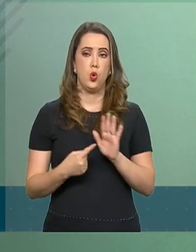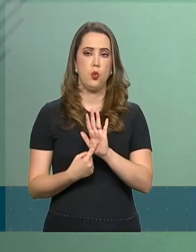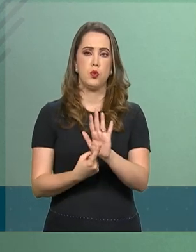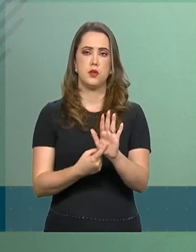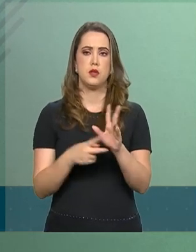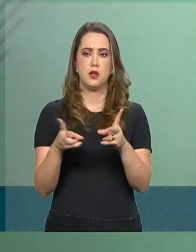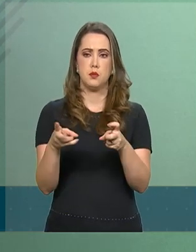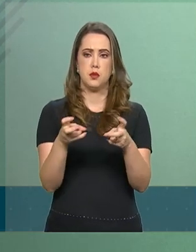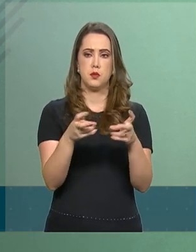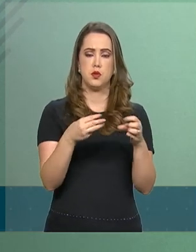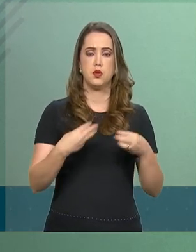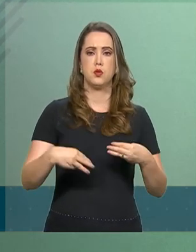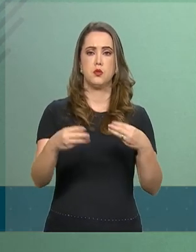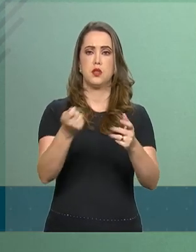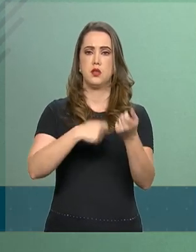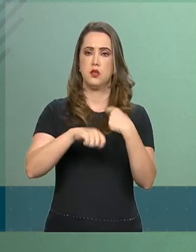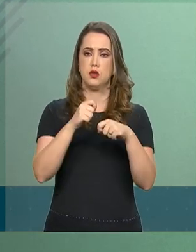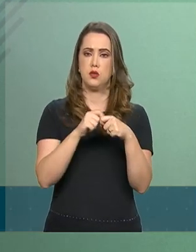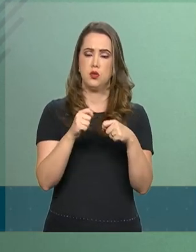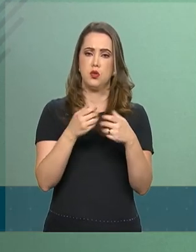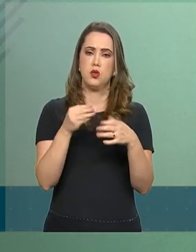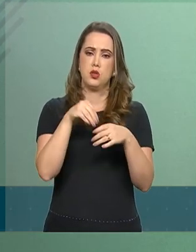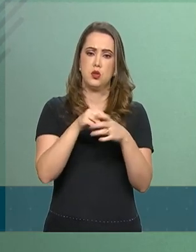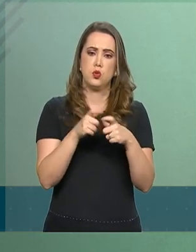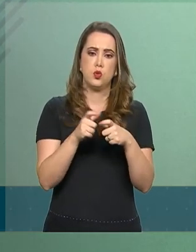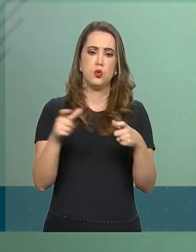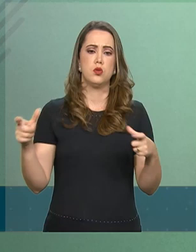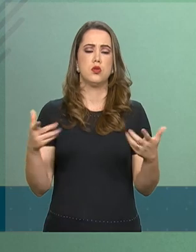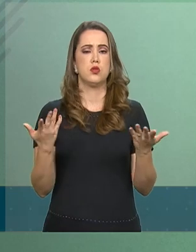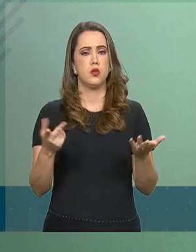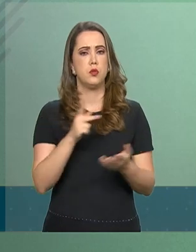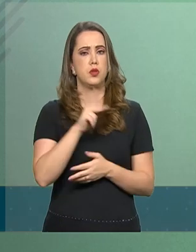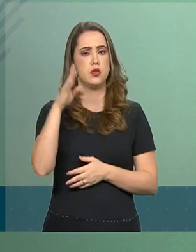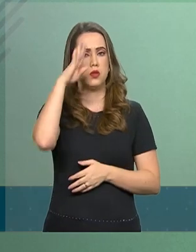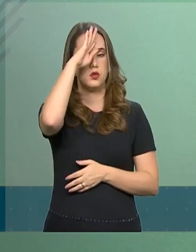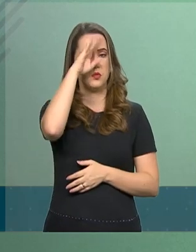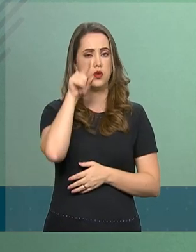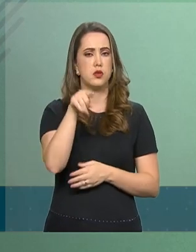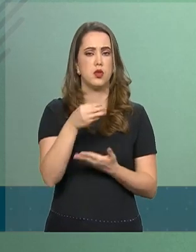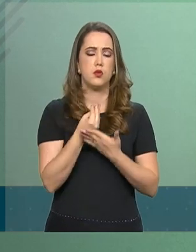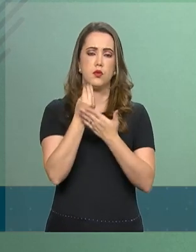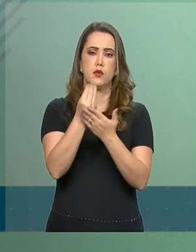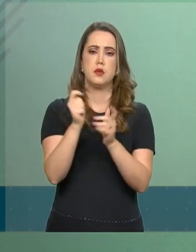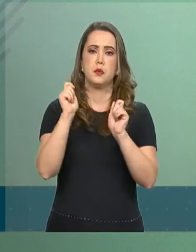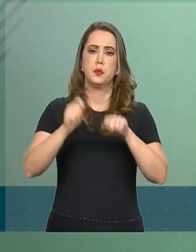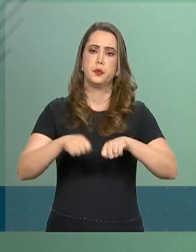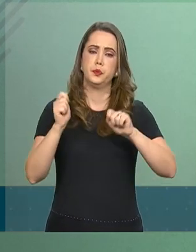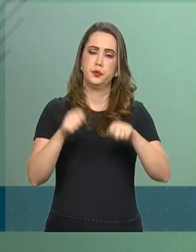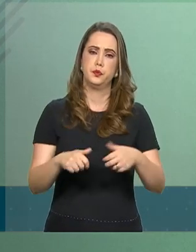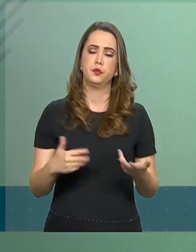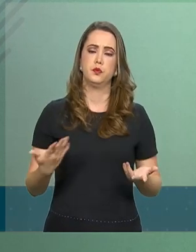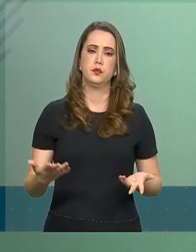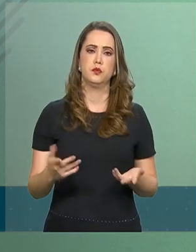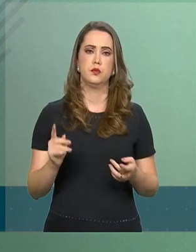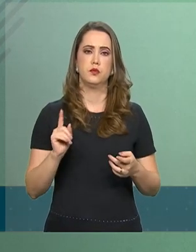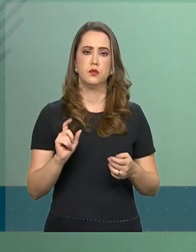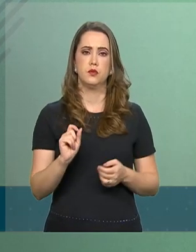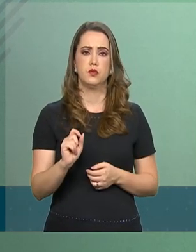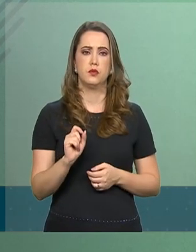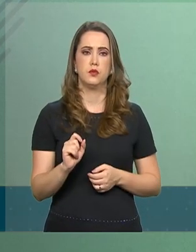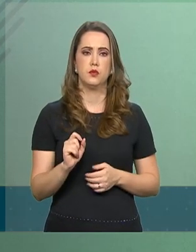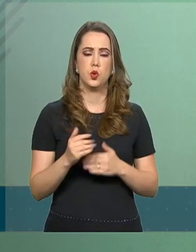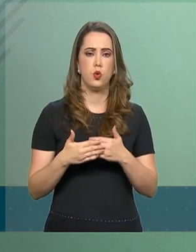ministério da economia num contexto maior e naturalmente o presidente a oferecer essa possibilidade ele vai